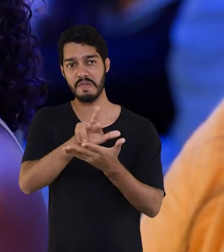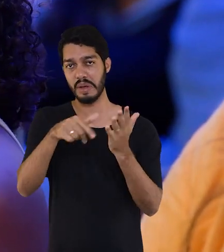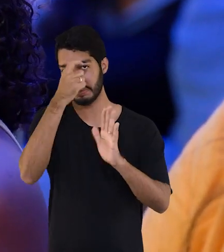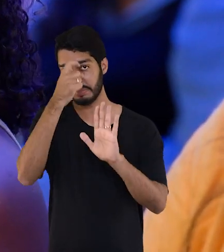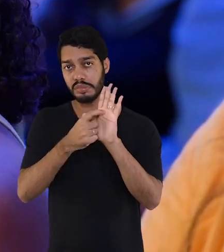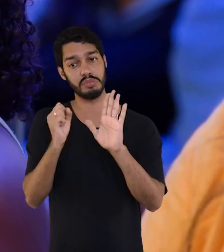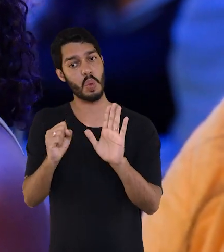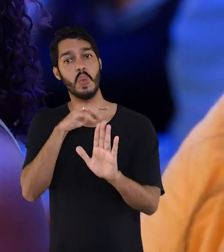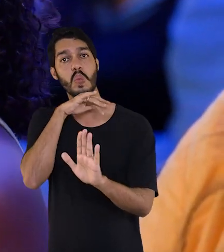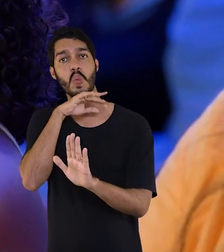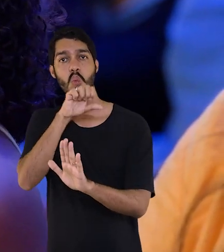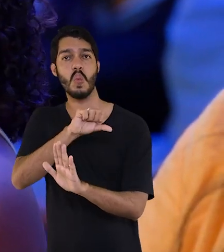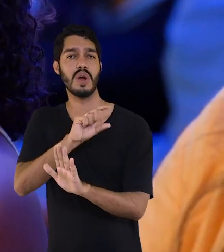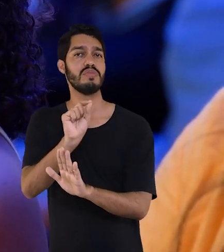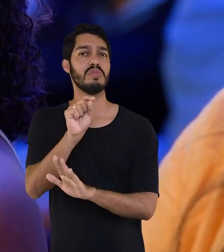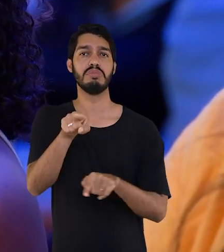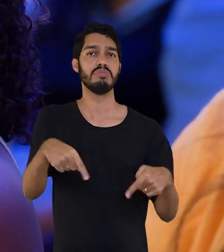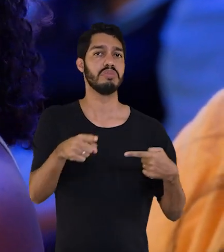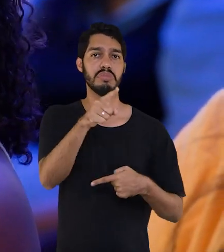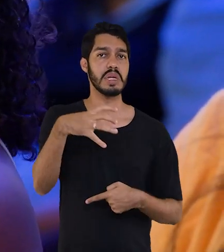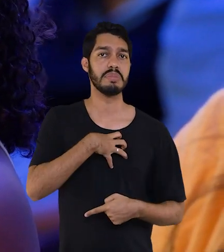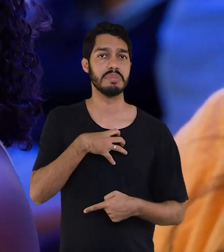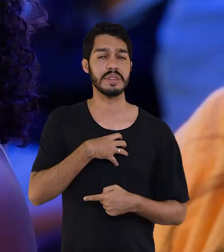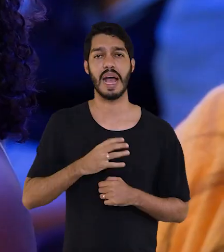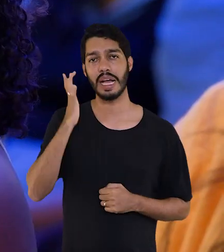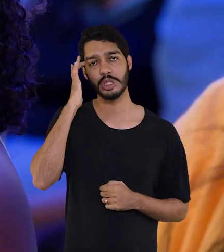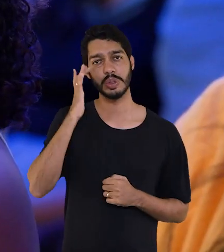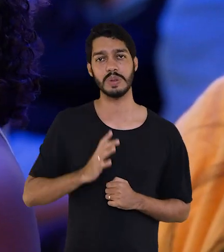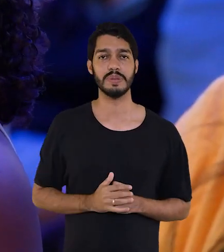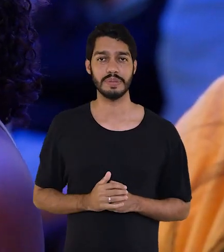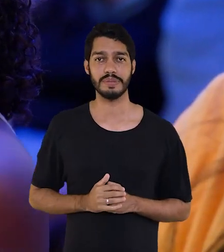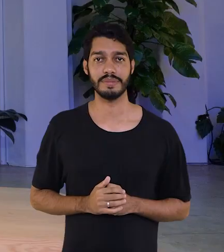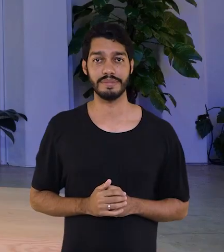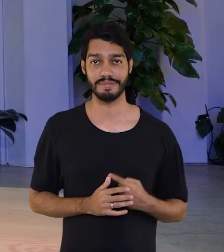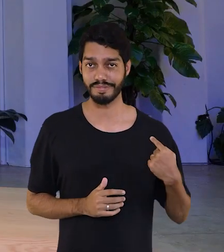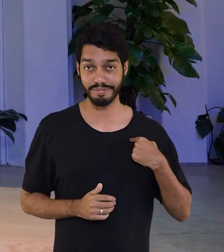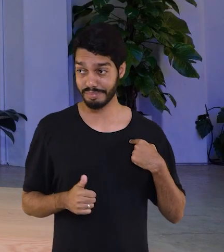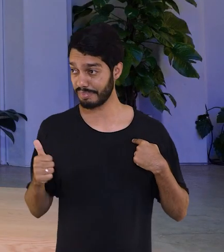sua parte ruim. E eu queria saber o que se torna um desafio para vocês.